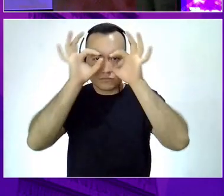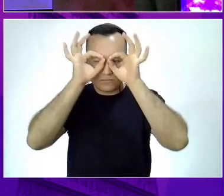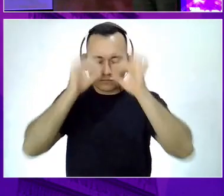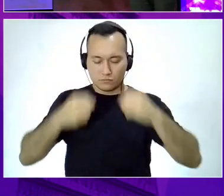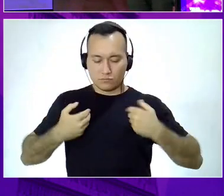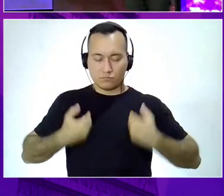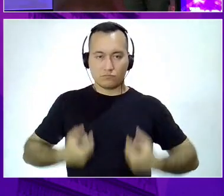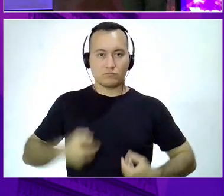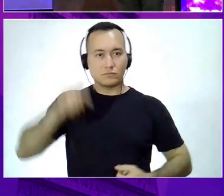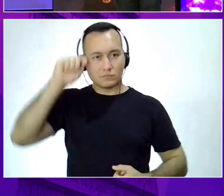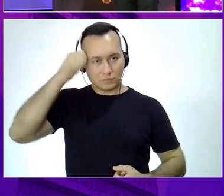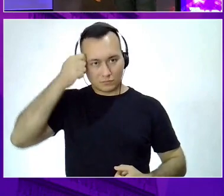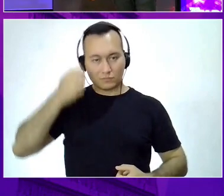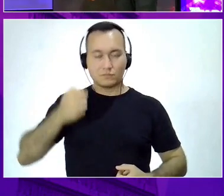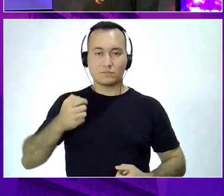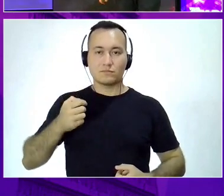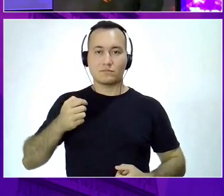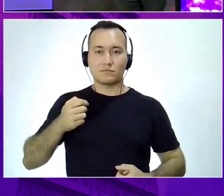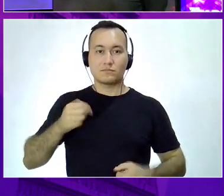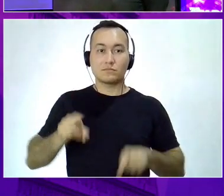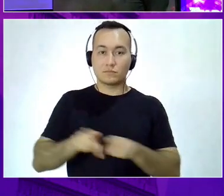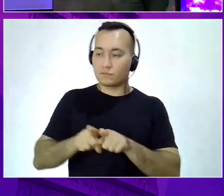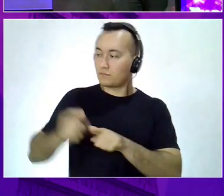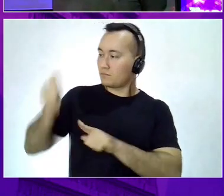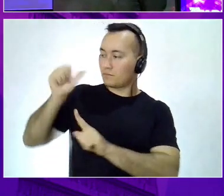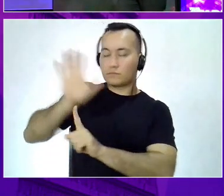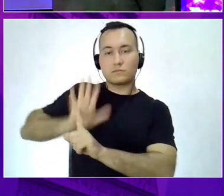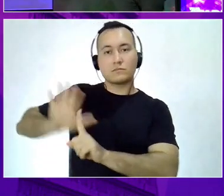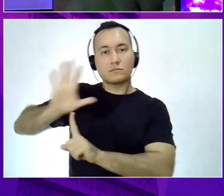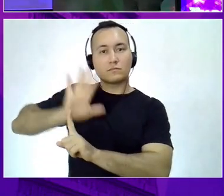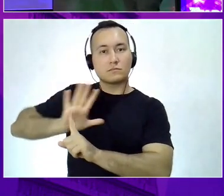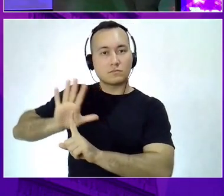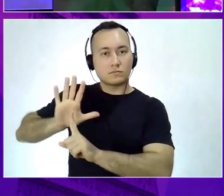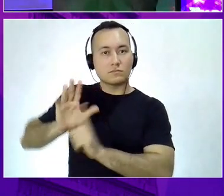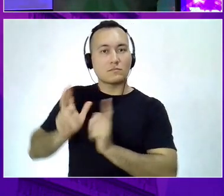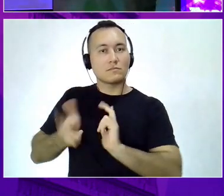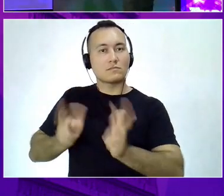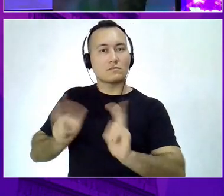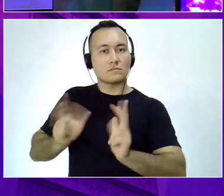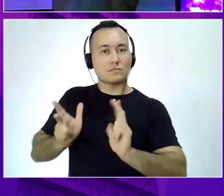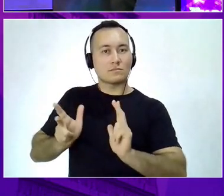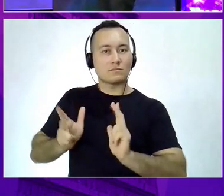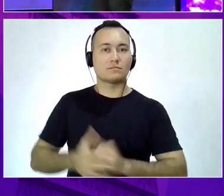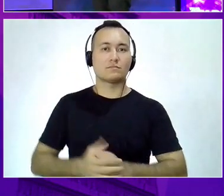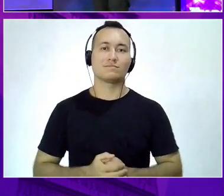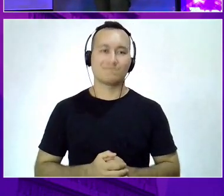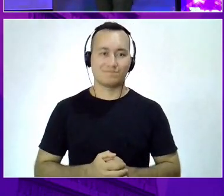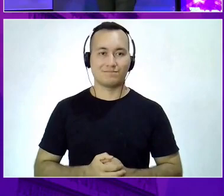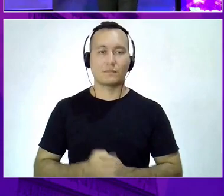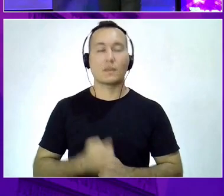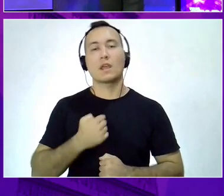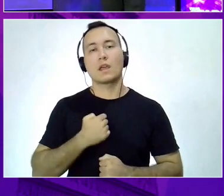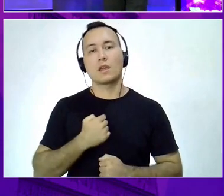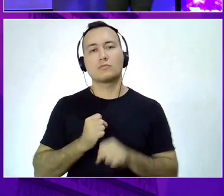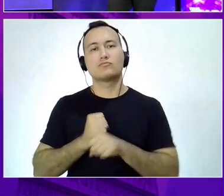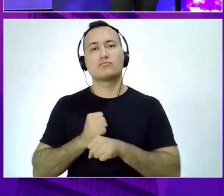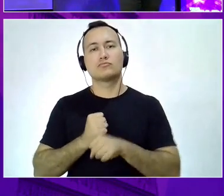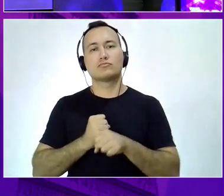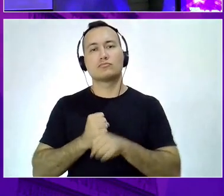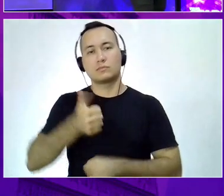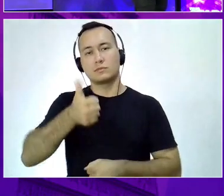para quem precisa da audiodescrição. Falando um pouco de mim, eu atuo há mais de 10 anos na